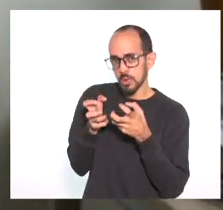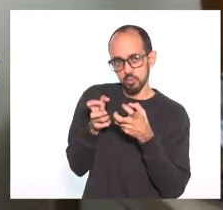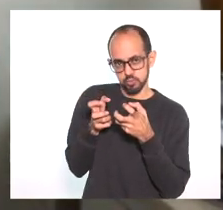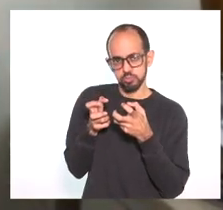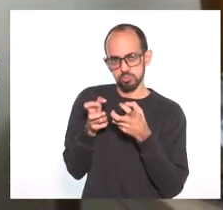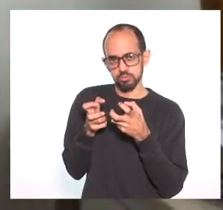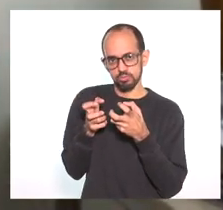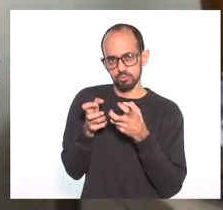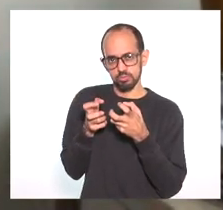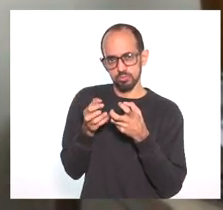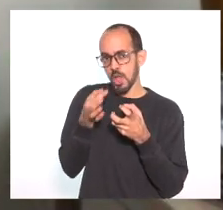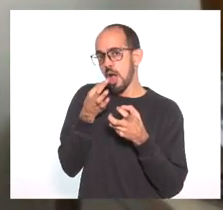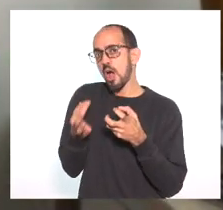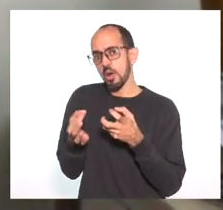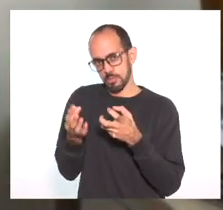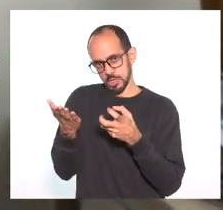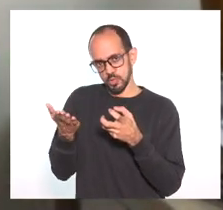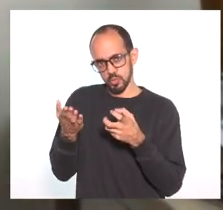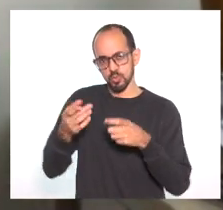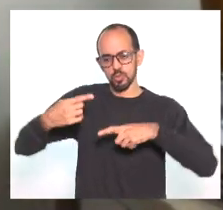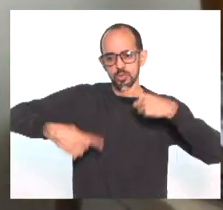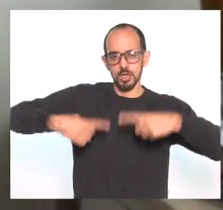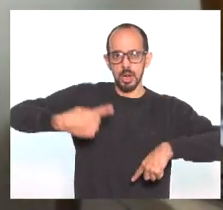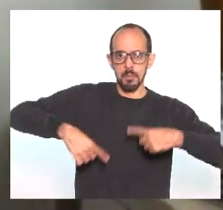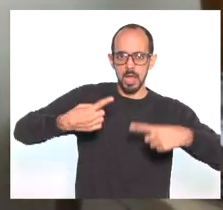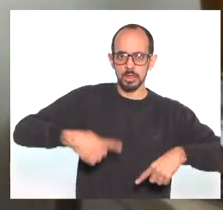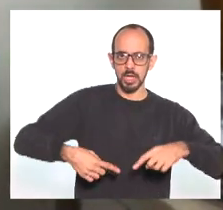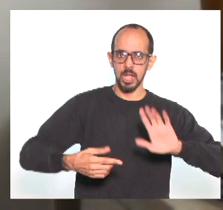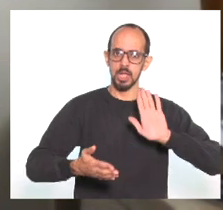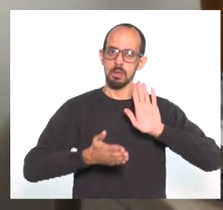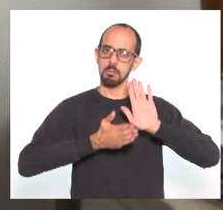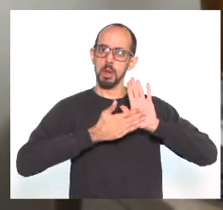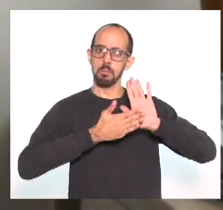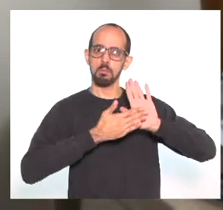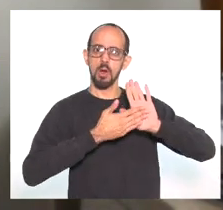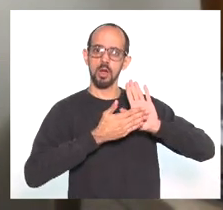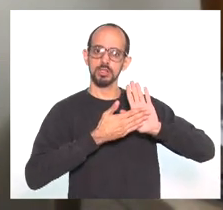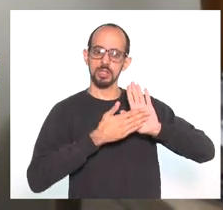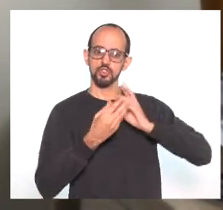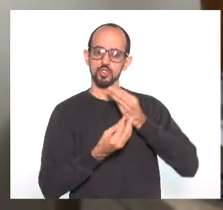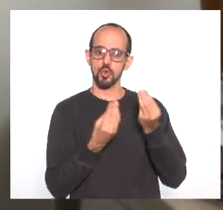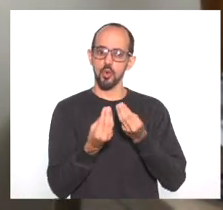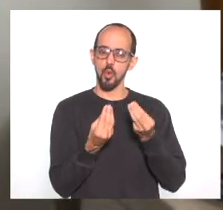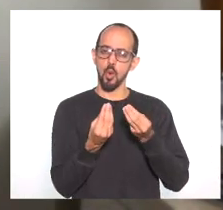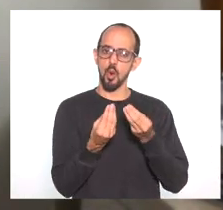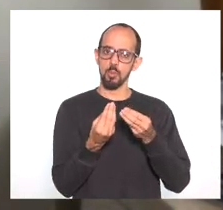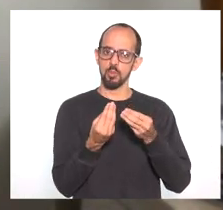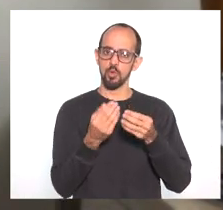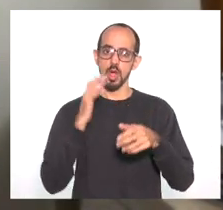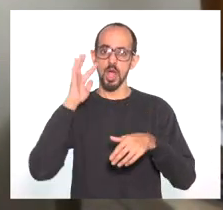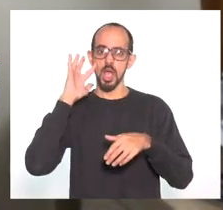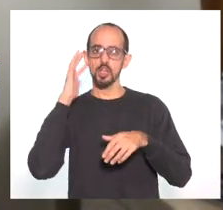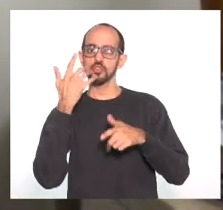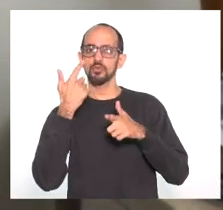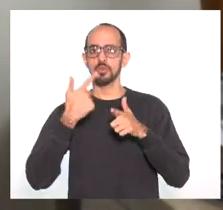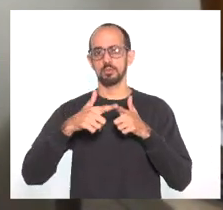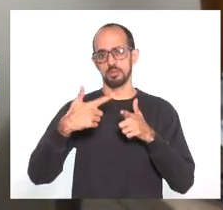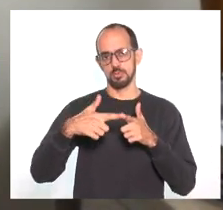a segunda vertente de debater e propor medidas institucionais